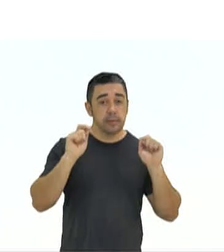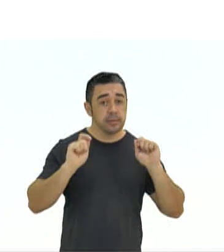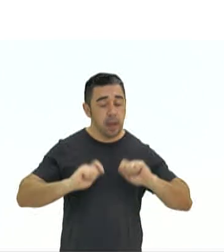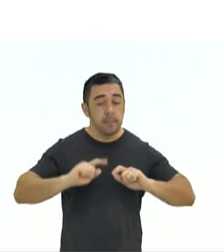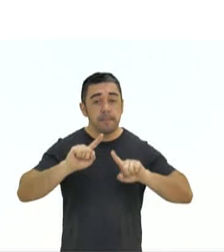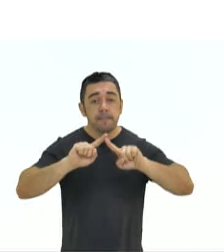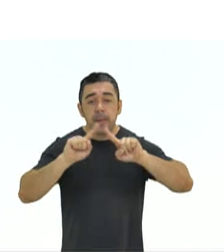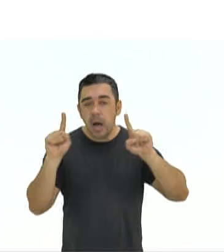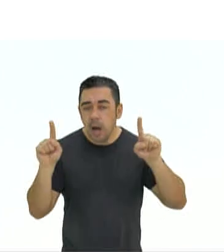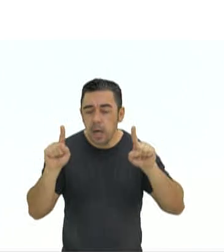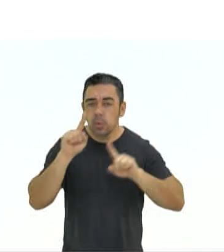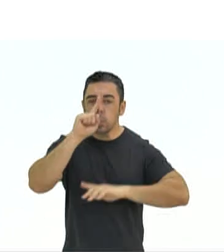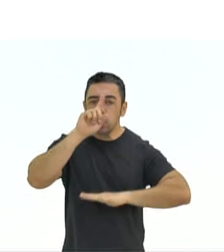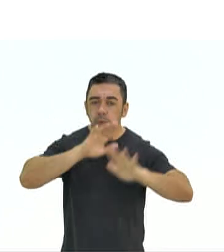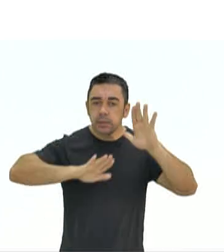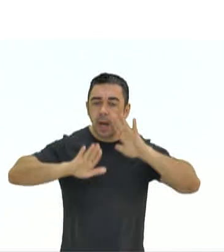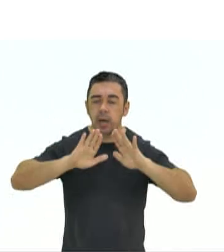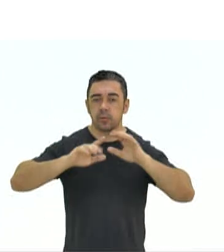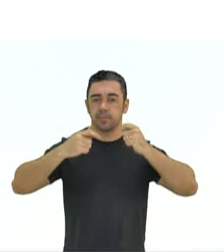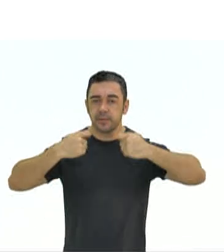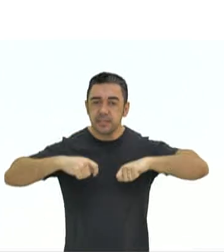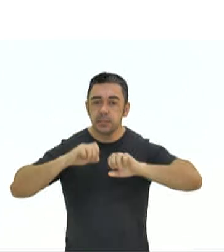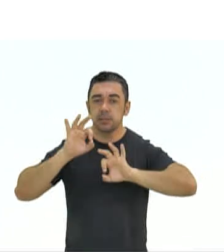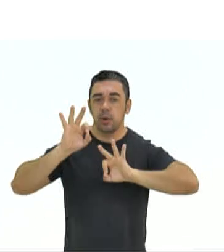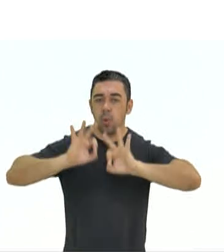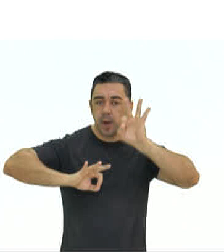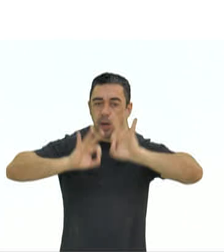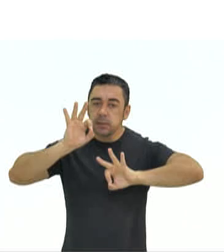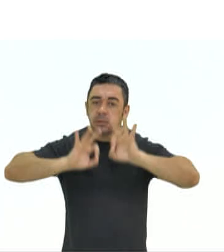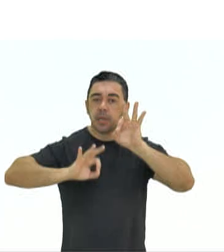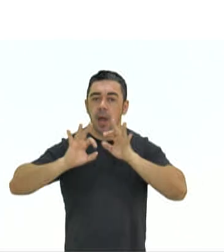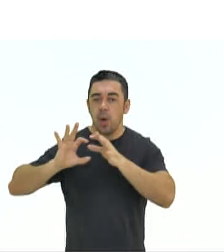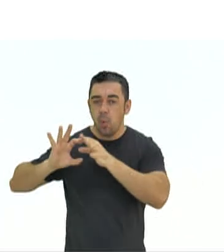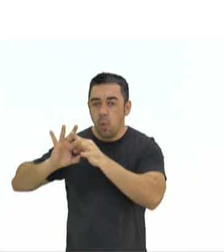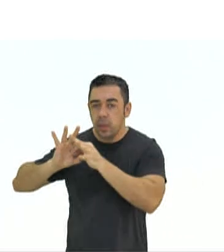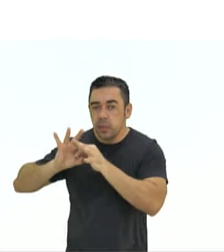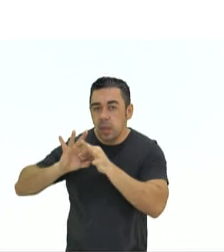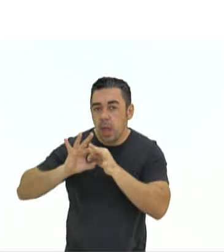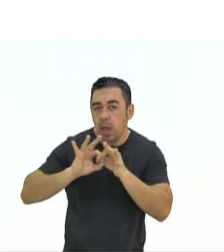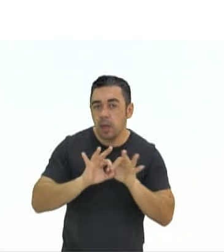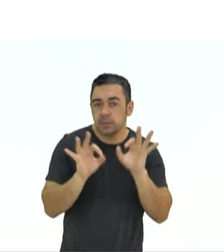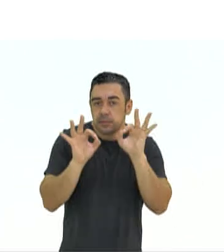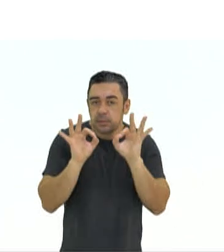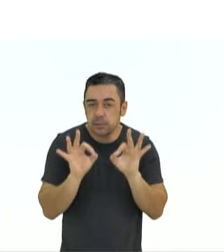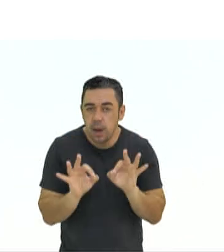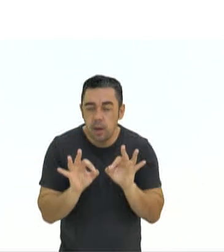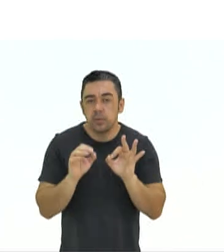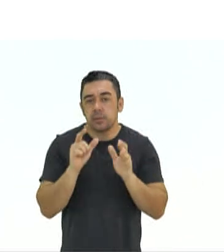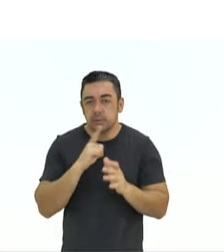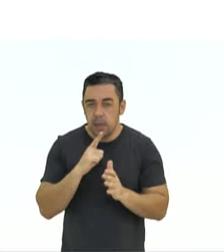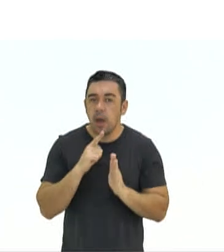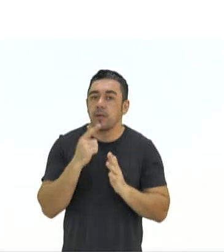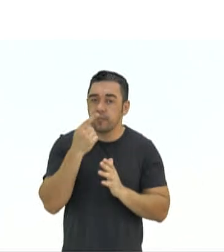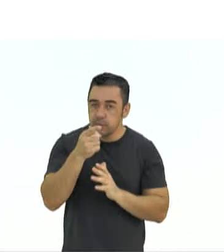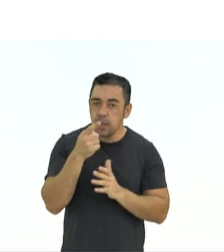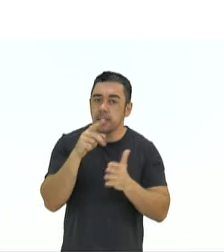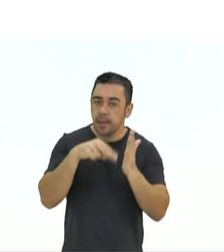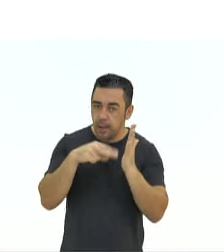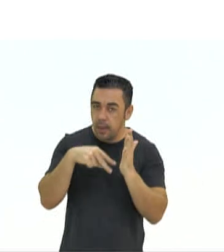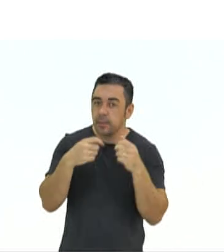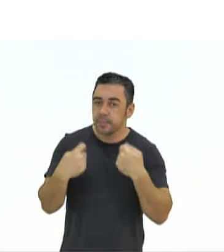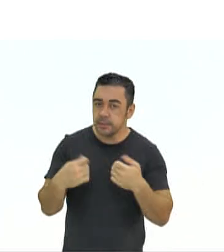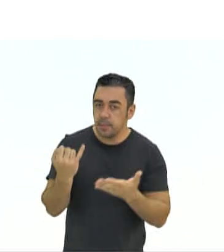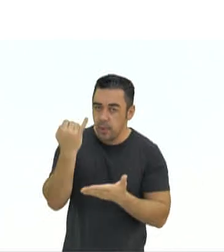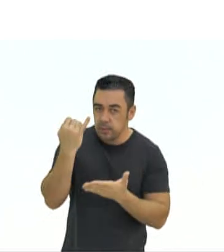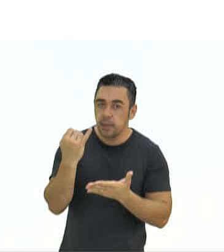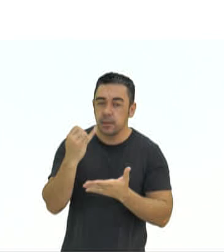cuidado em fazer uma organização contextual bem embasada, com muita literatura a ser destacada.